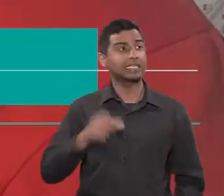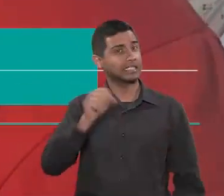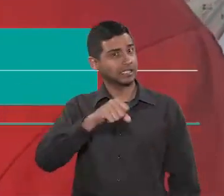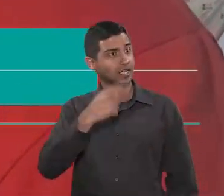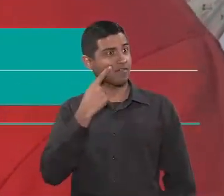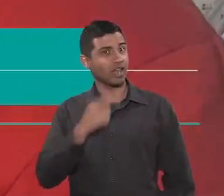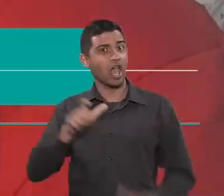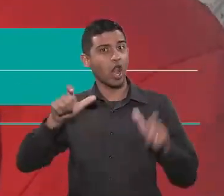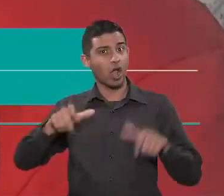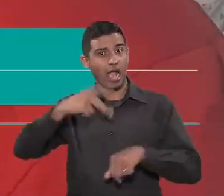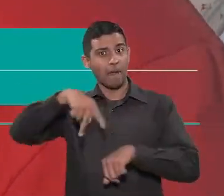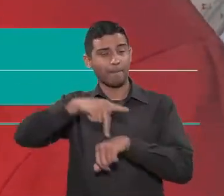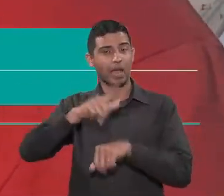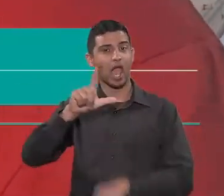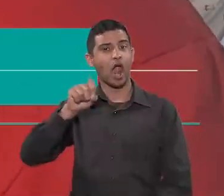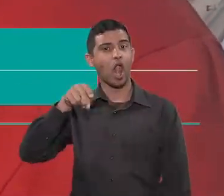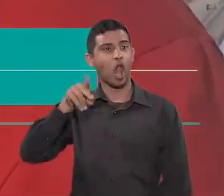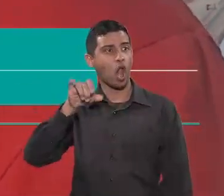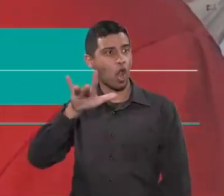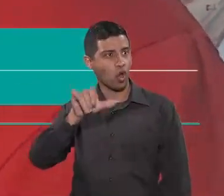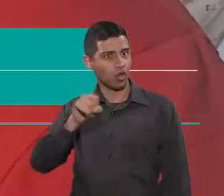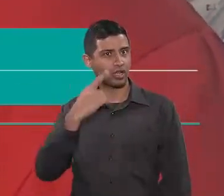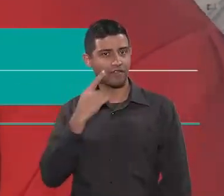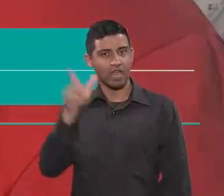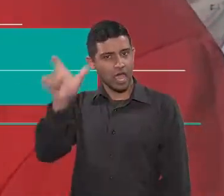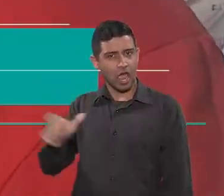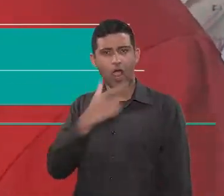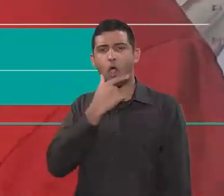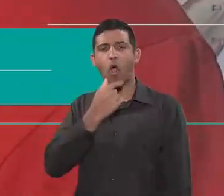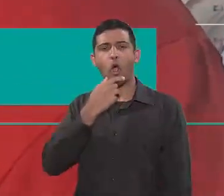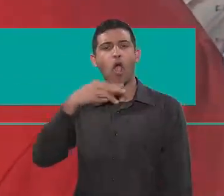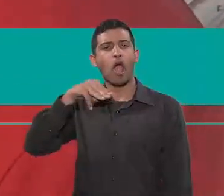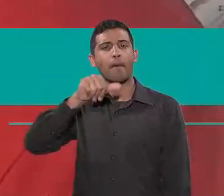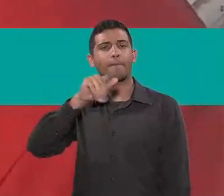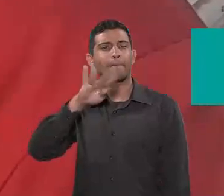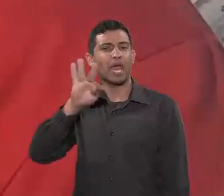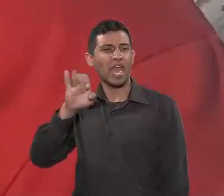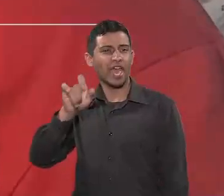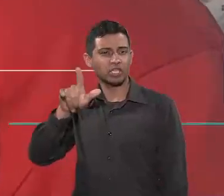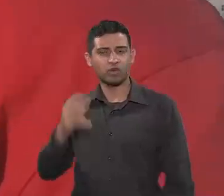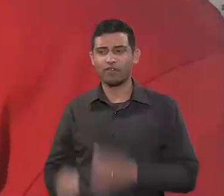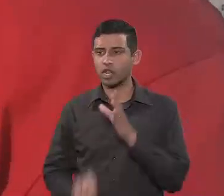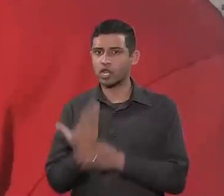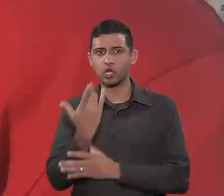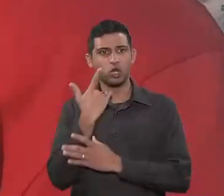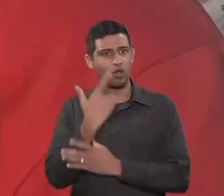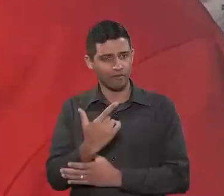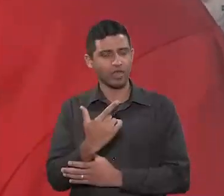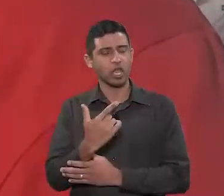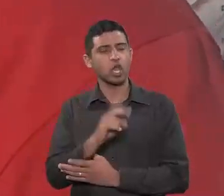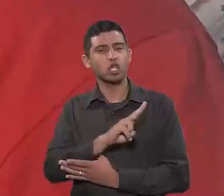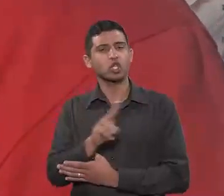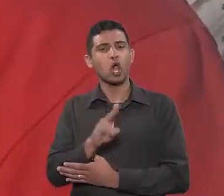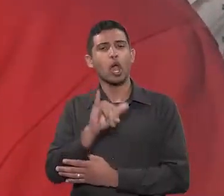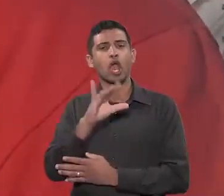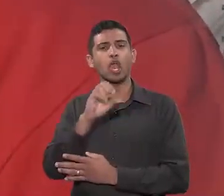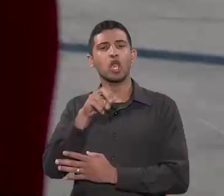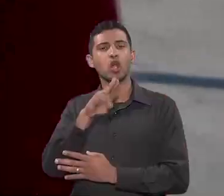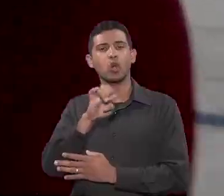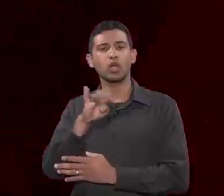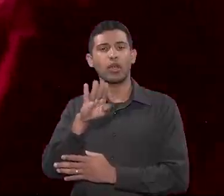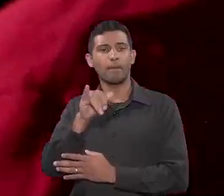né? Matt Piacook é o nome dessa pessoa, é o idealizador, né? A pessoa que criou o With One Voice.